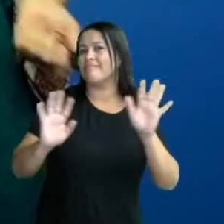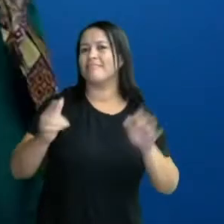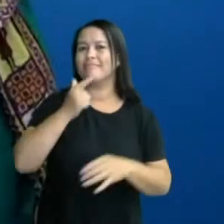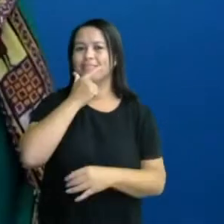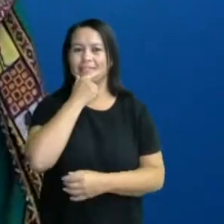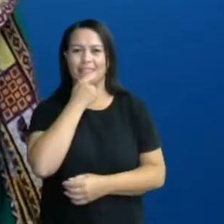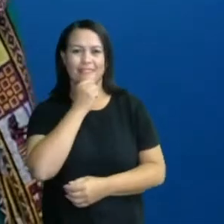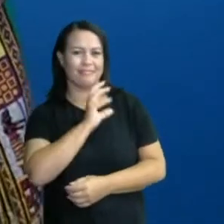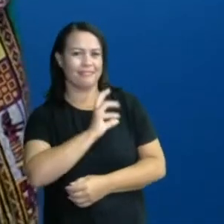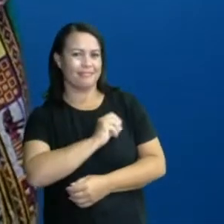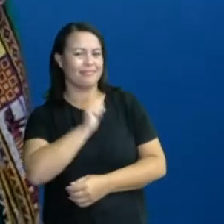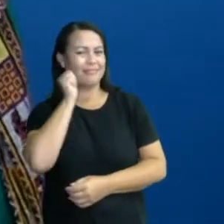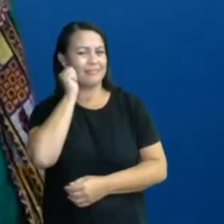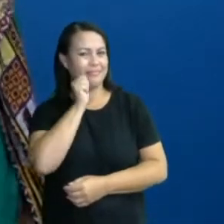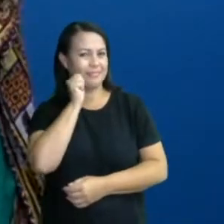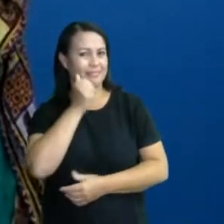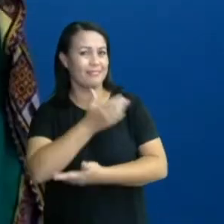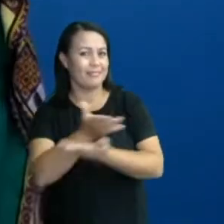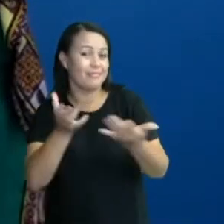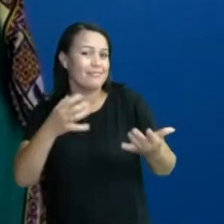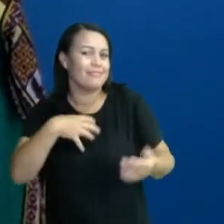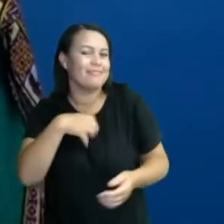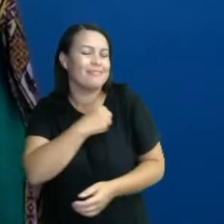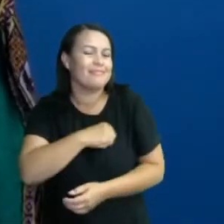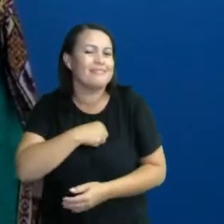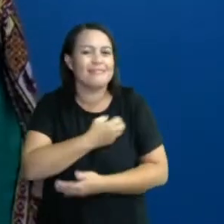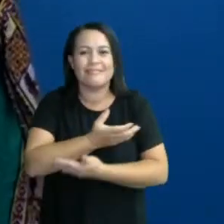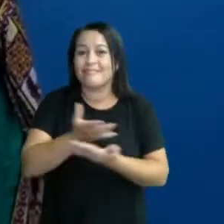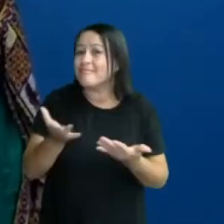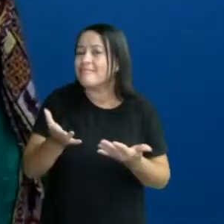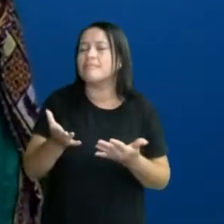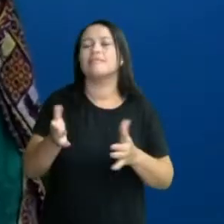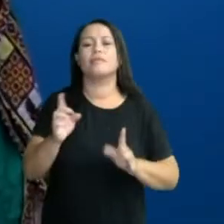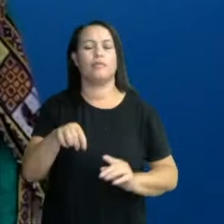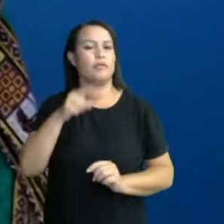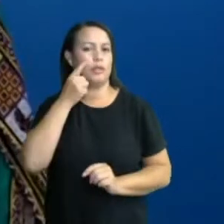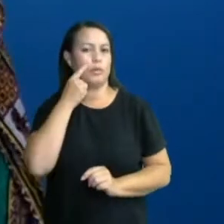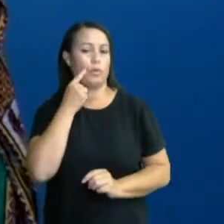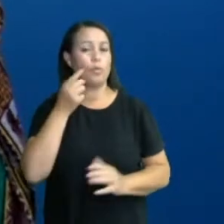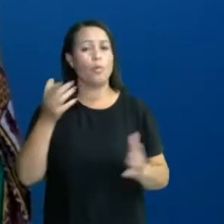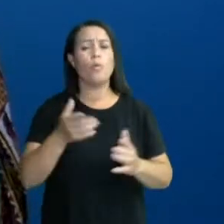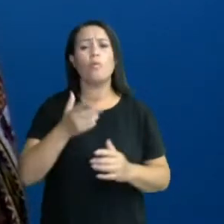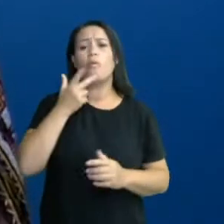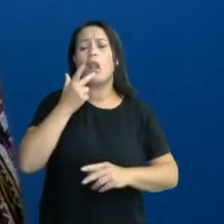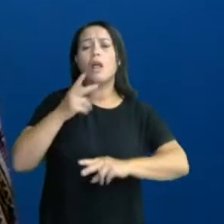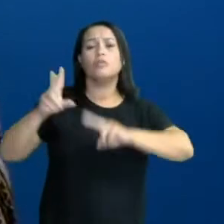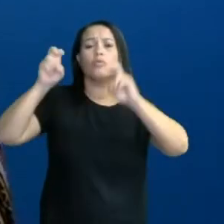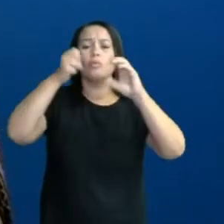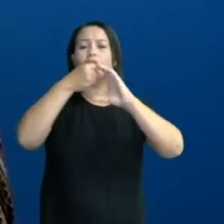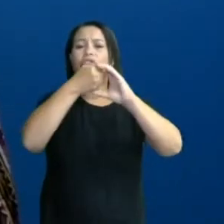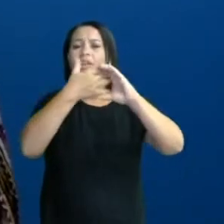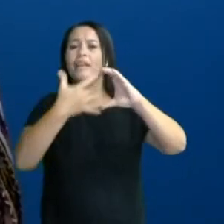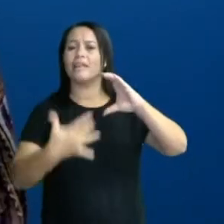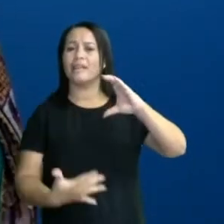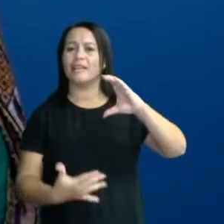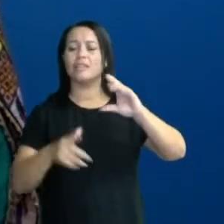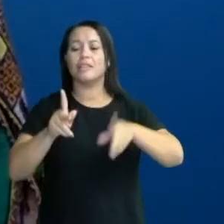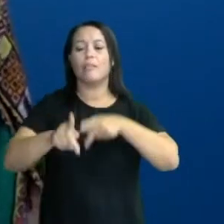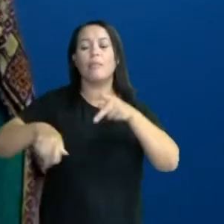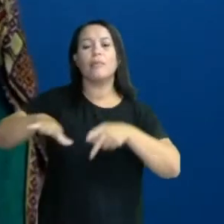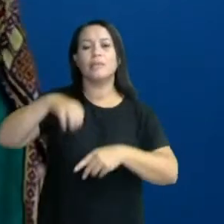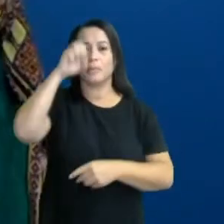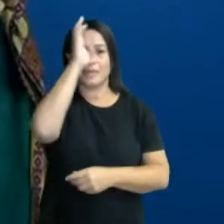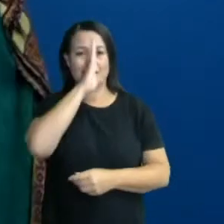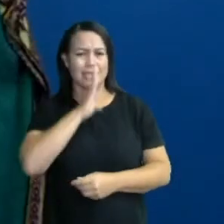Olá, meus amores e minhas amoras, estava com saudade de vocês. Gente, hoje a gente vai falar sobre as características da